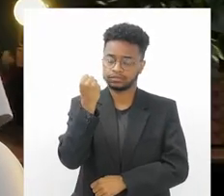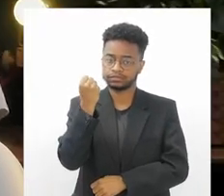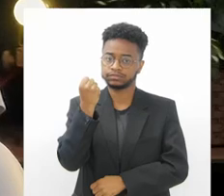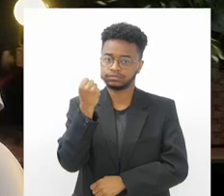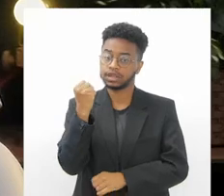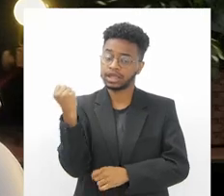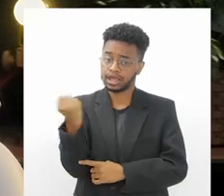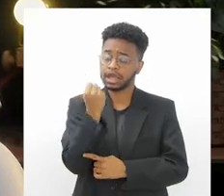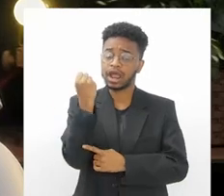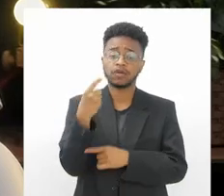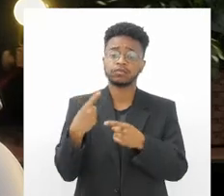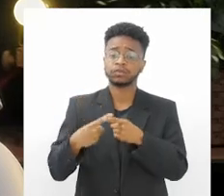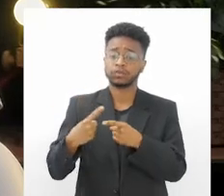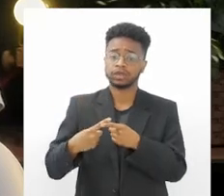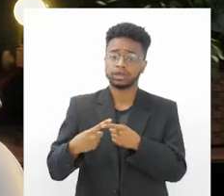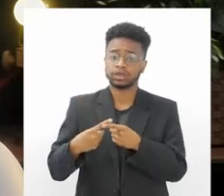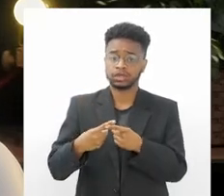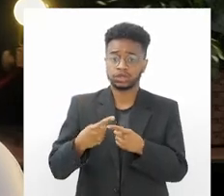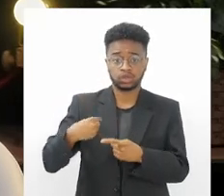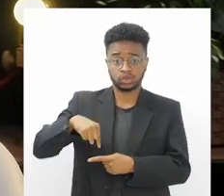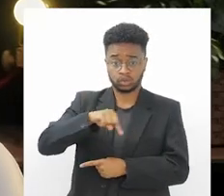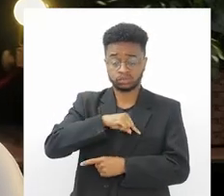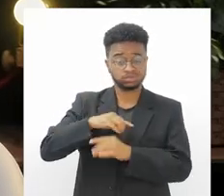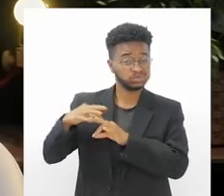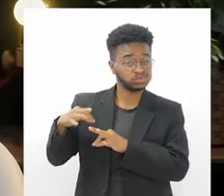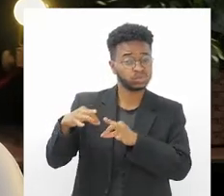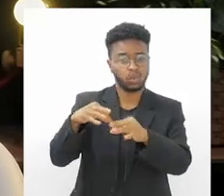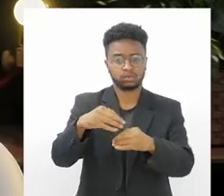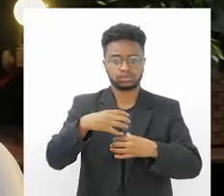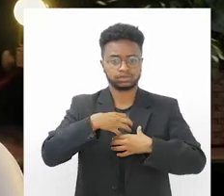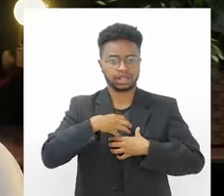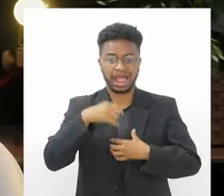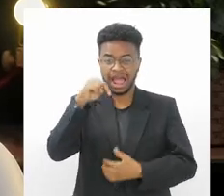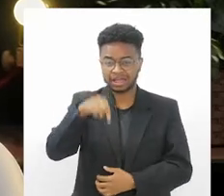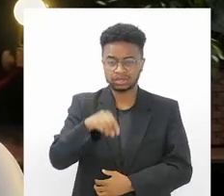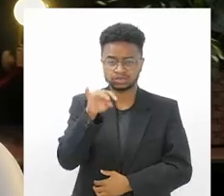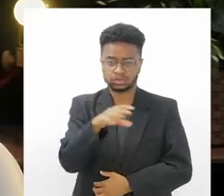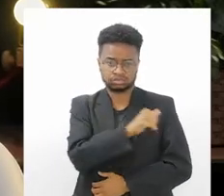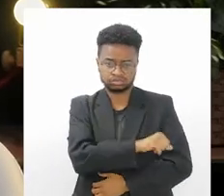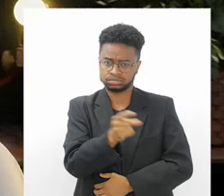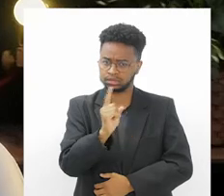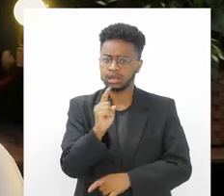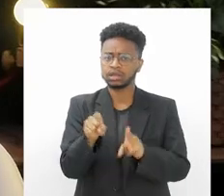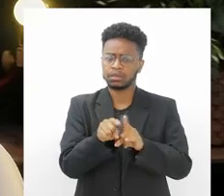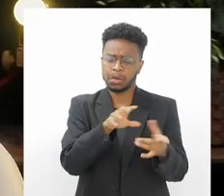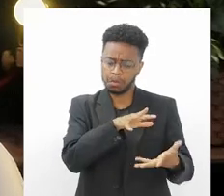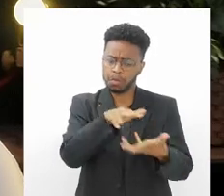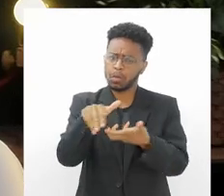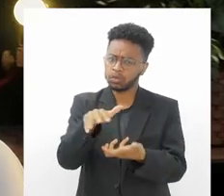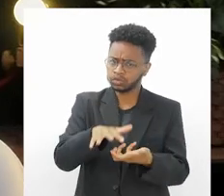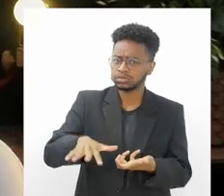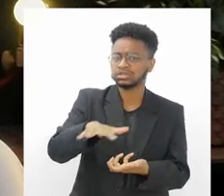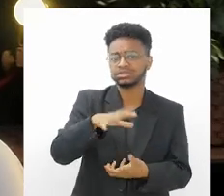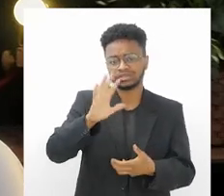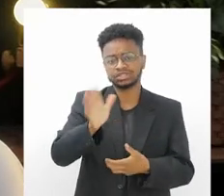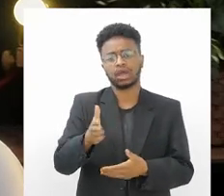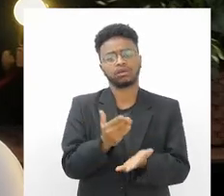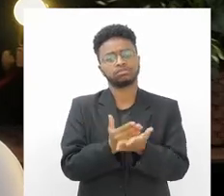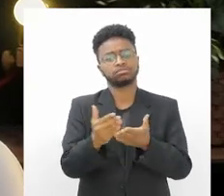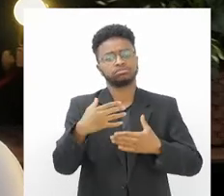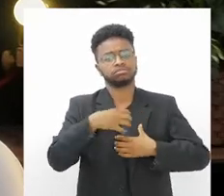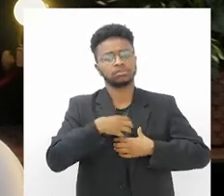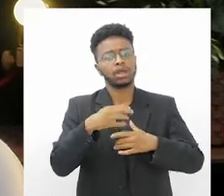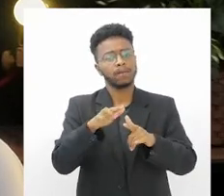isso. Grave porque todos nós vamos sentir, sim, não só nós aqui do Rio de Janeiro, mas o mundo inteiro, inclusive, já está sentindo